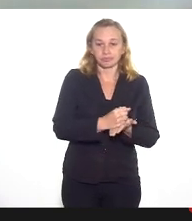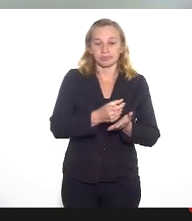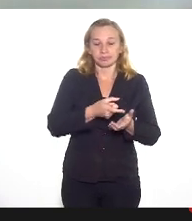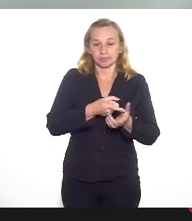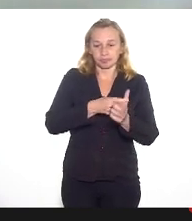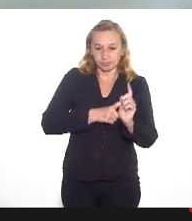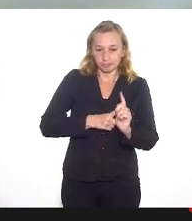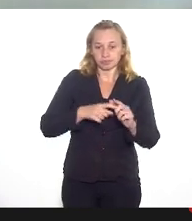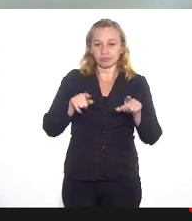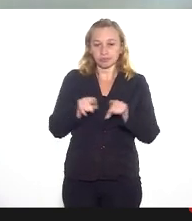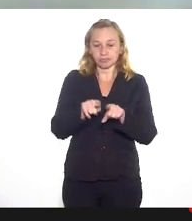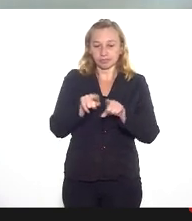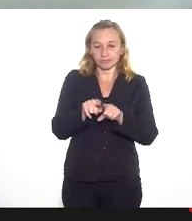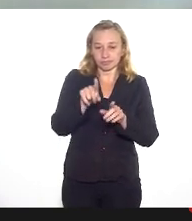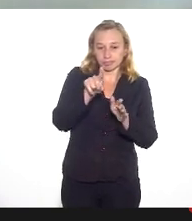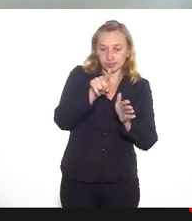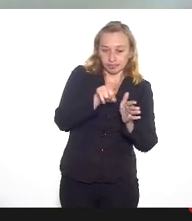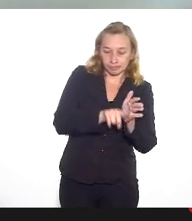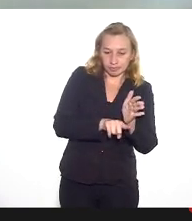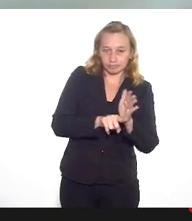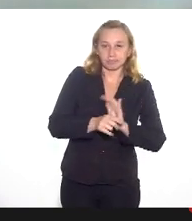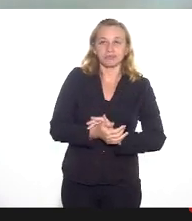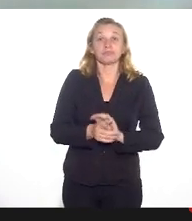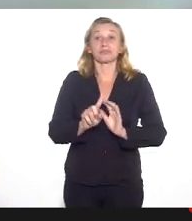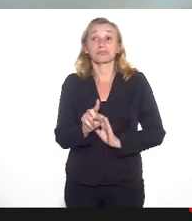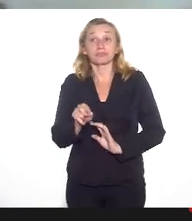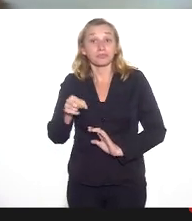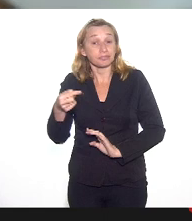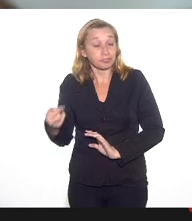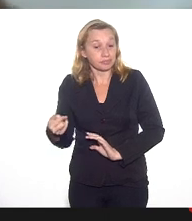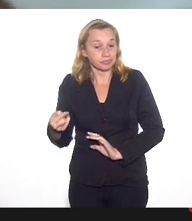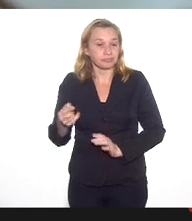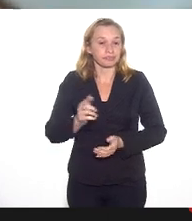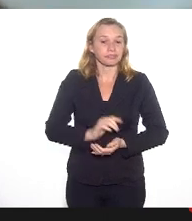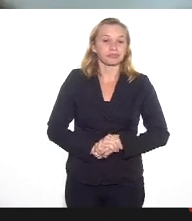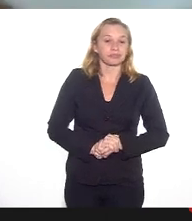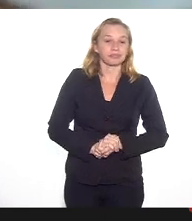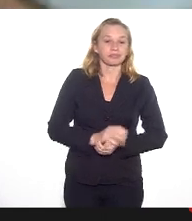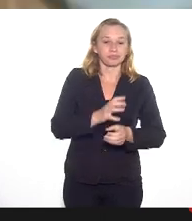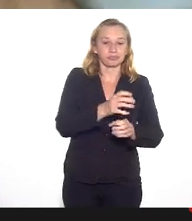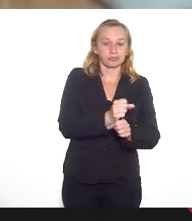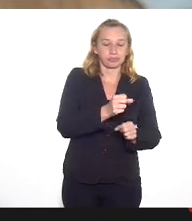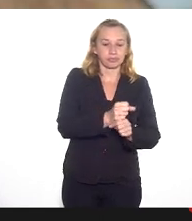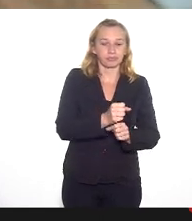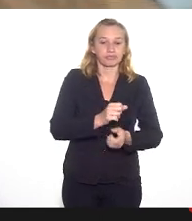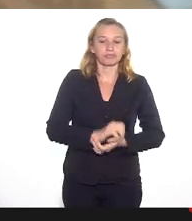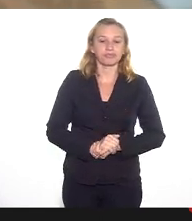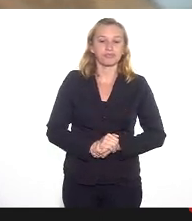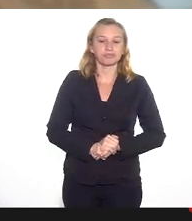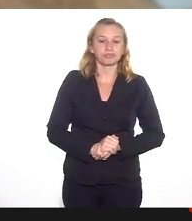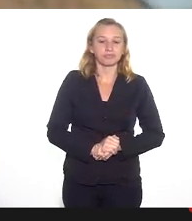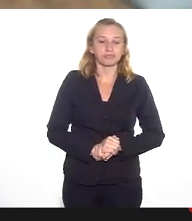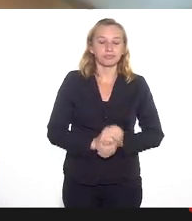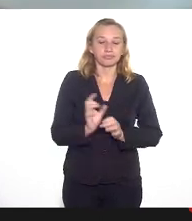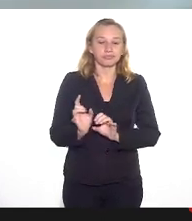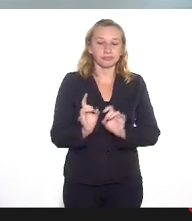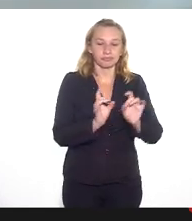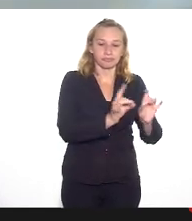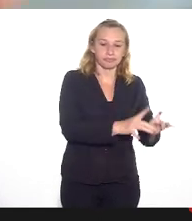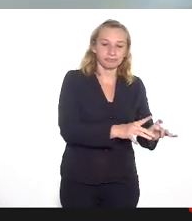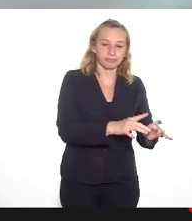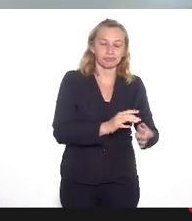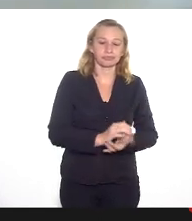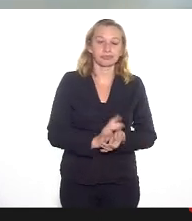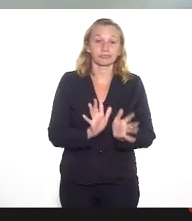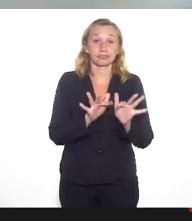a deduzir, e depois o encontro de contas para aproveitamento do abandono,